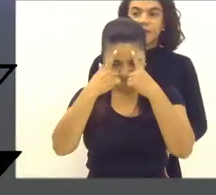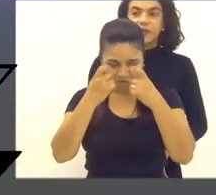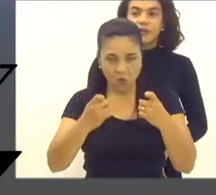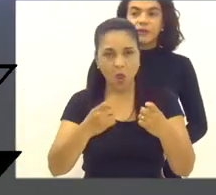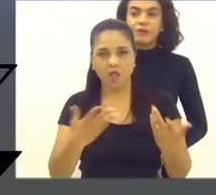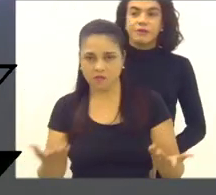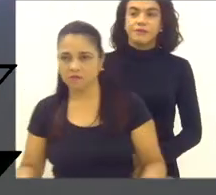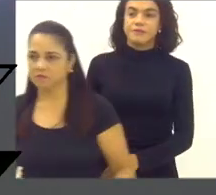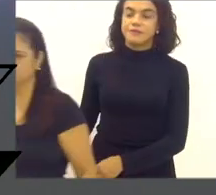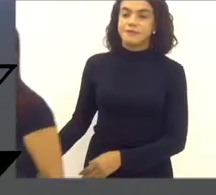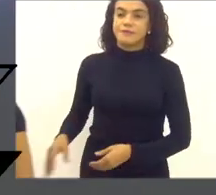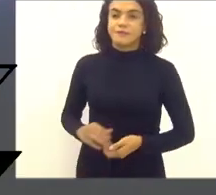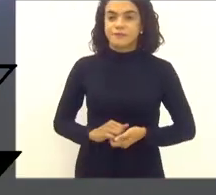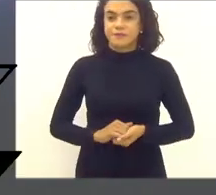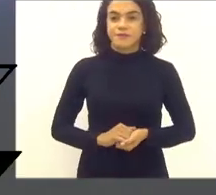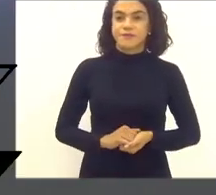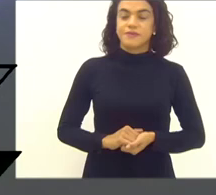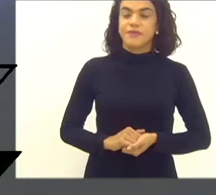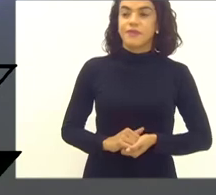grande